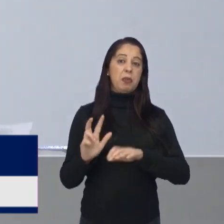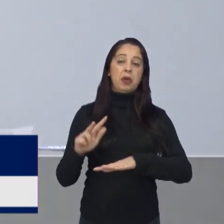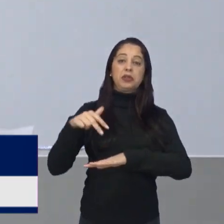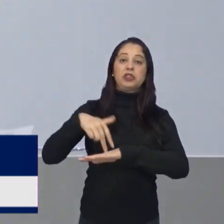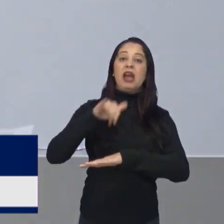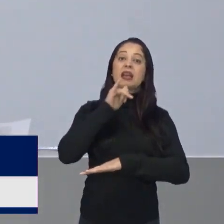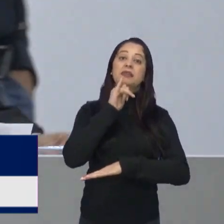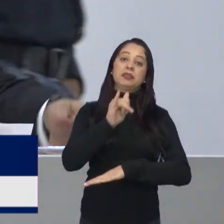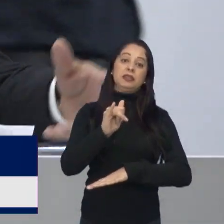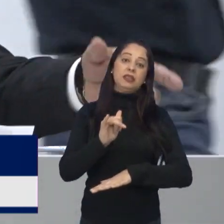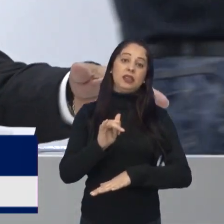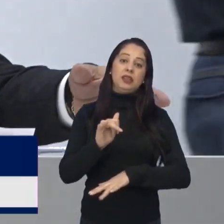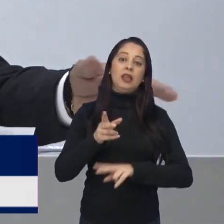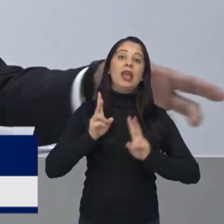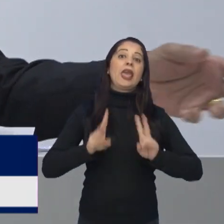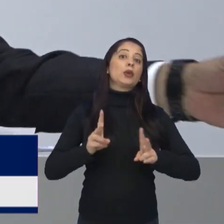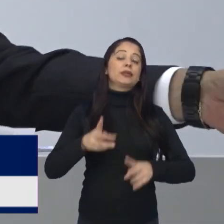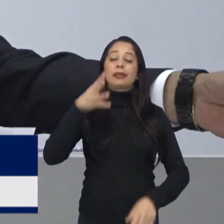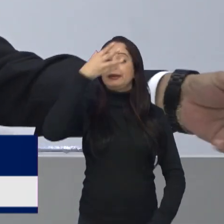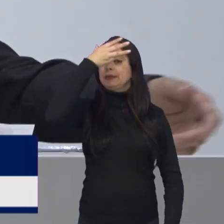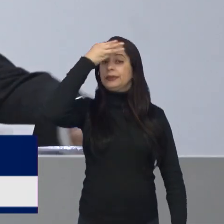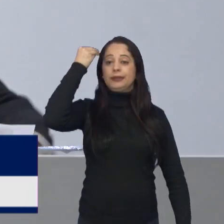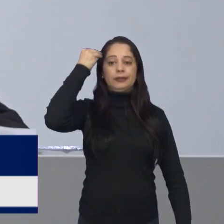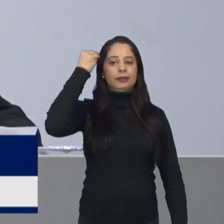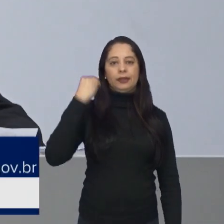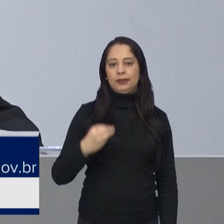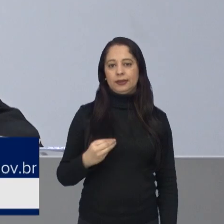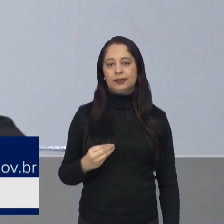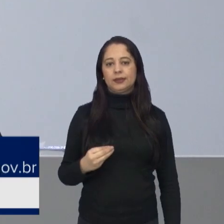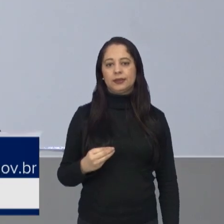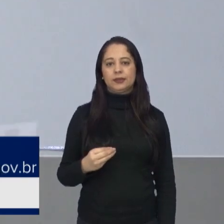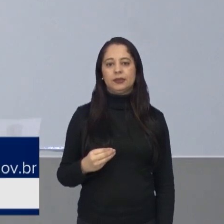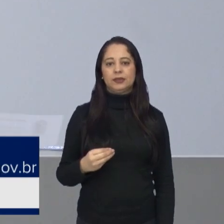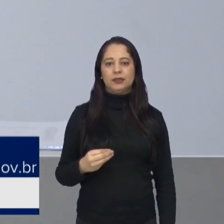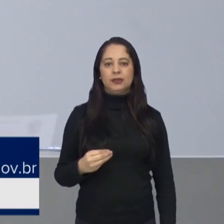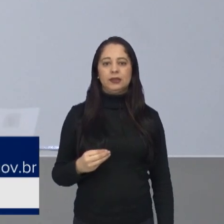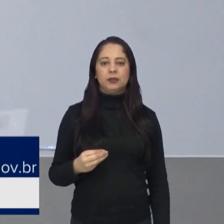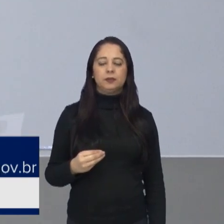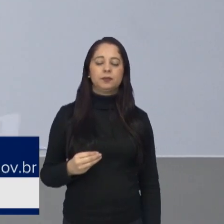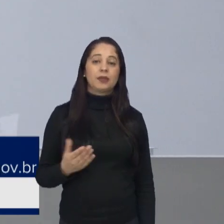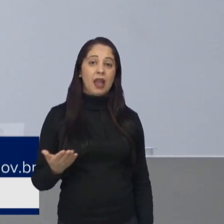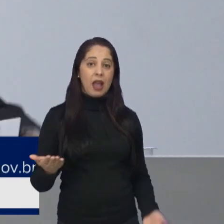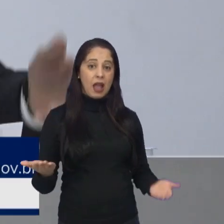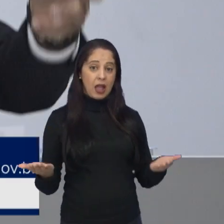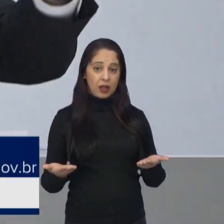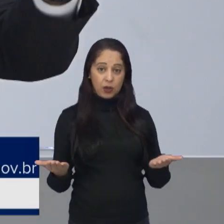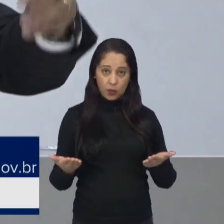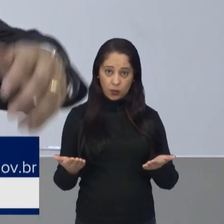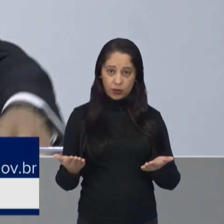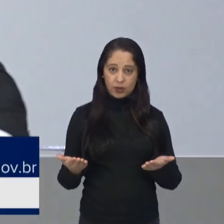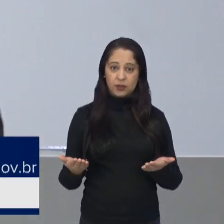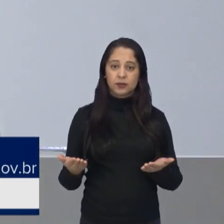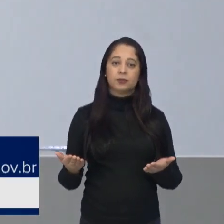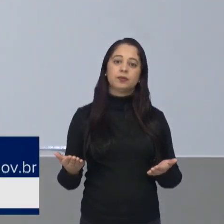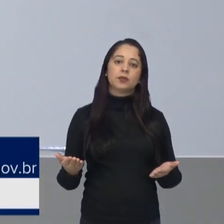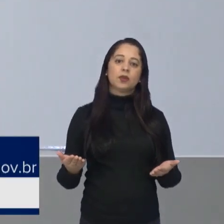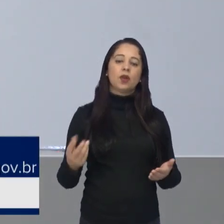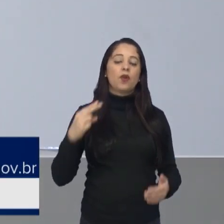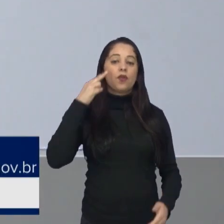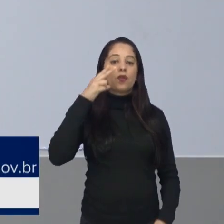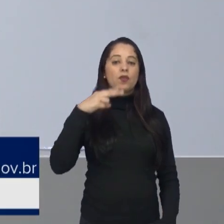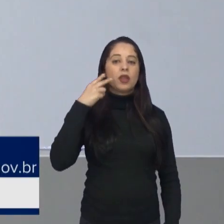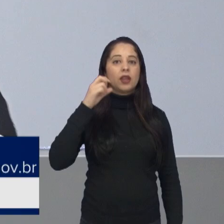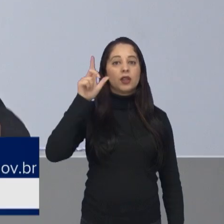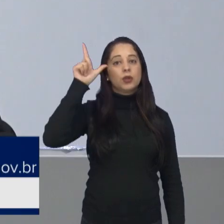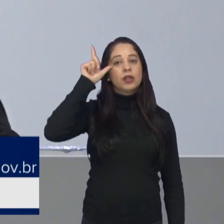encaminhamento. Aí sempre eu esqueço disso e eu peço para ele sempre me lembrar. Justificativa, encaminhamento de votação, o vereador